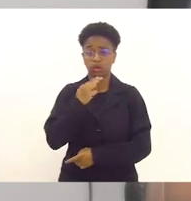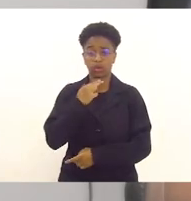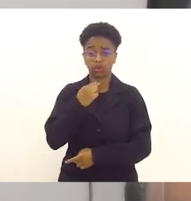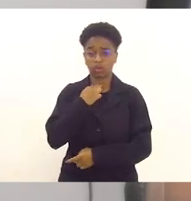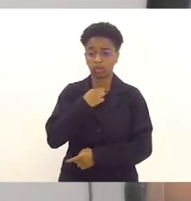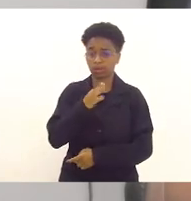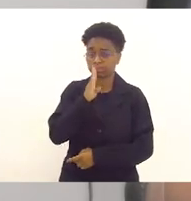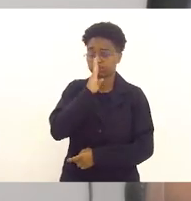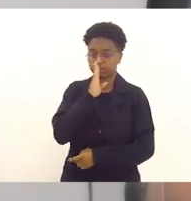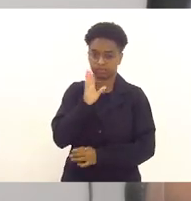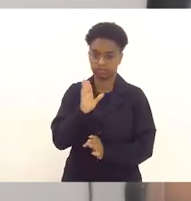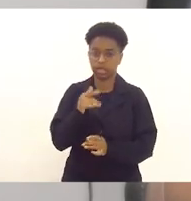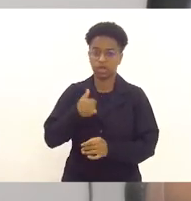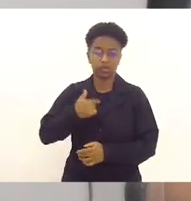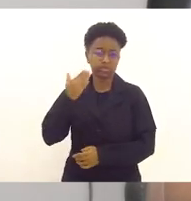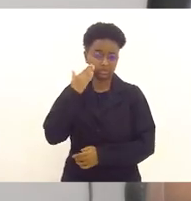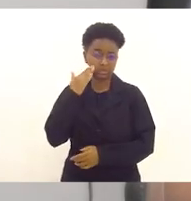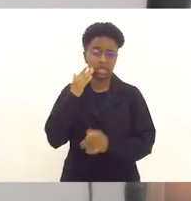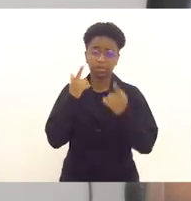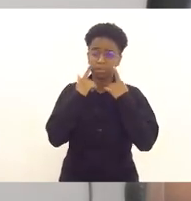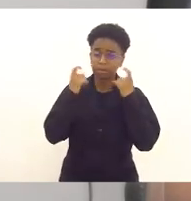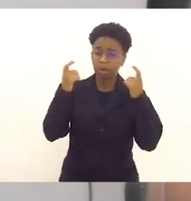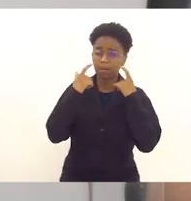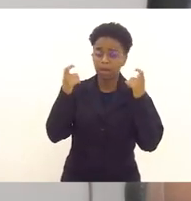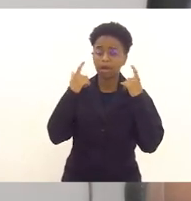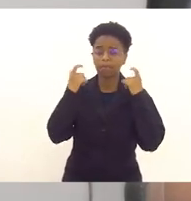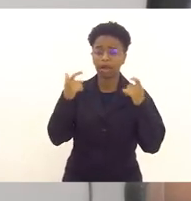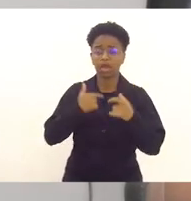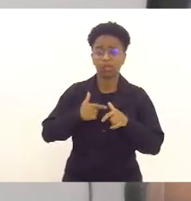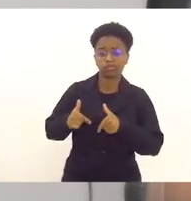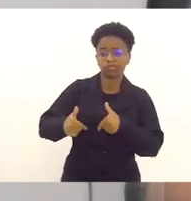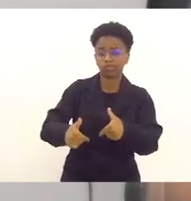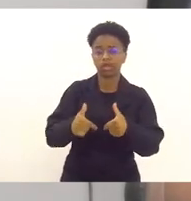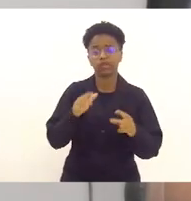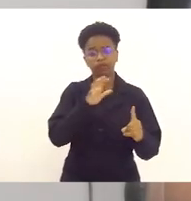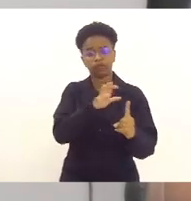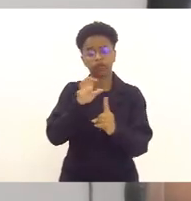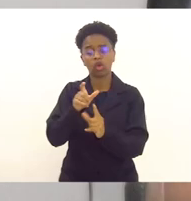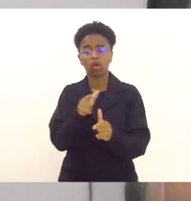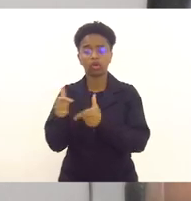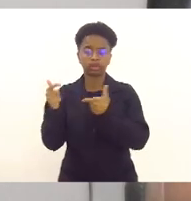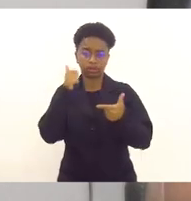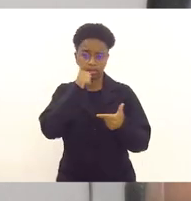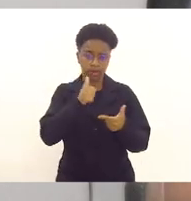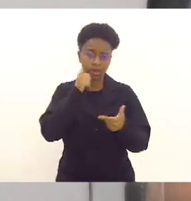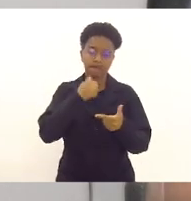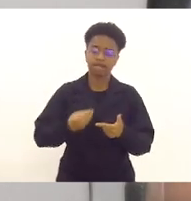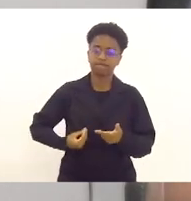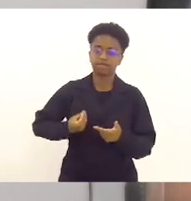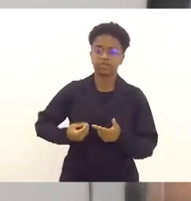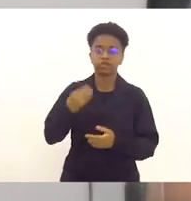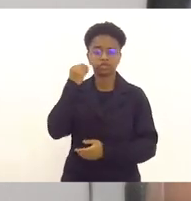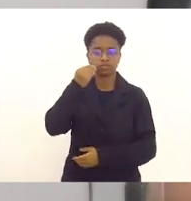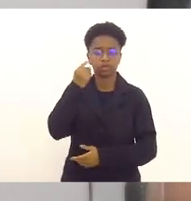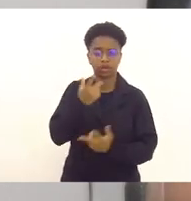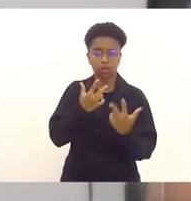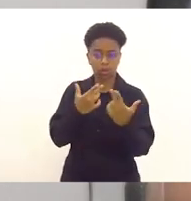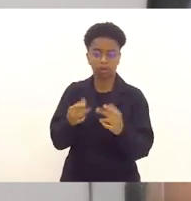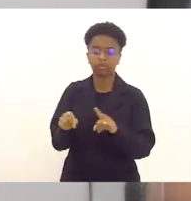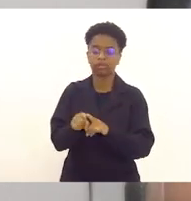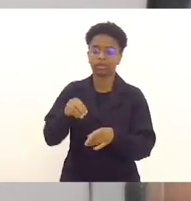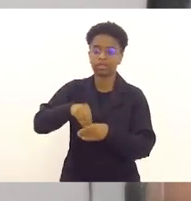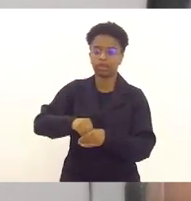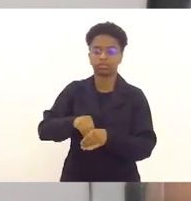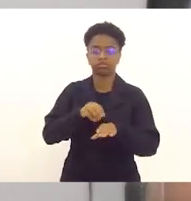que um pouco de barulho que eu fiz tá impactando na vida de outras mulheres que estão passando pela mesma pelo mesma situação que passam com frequência dentro